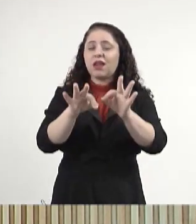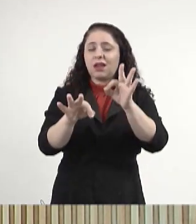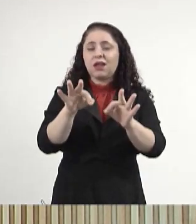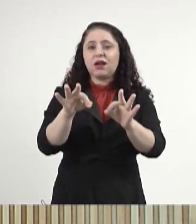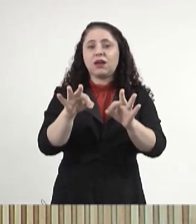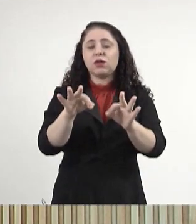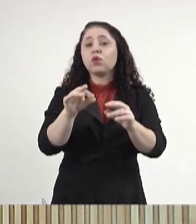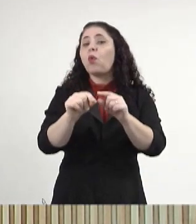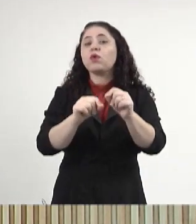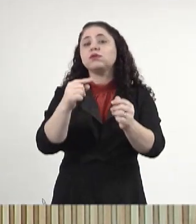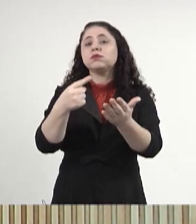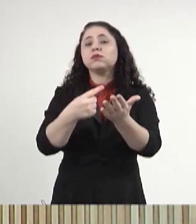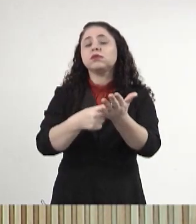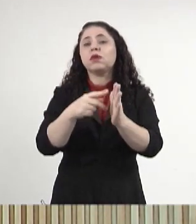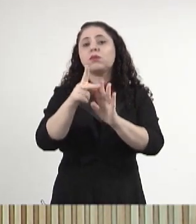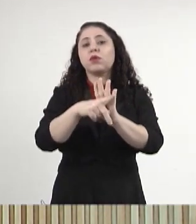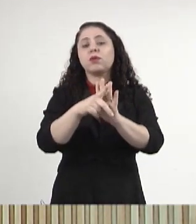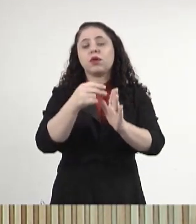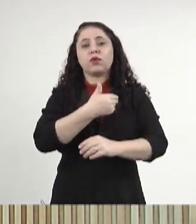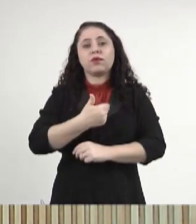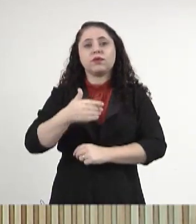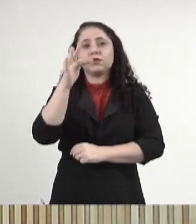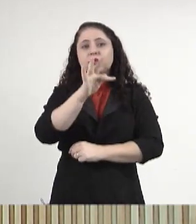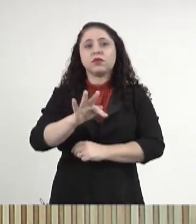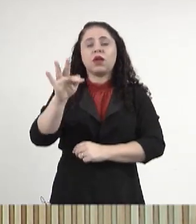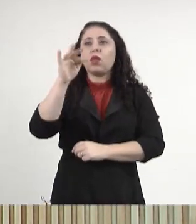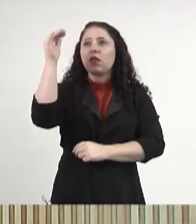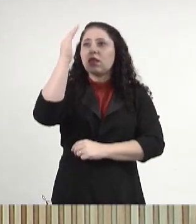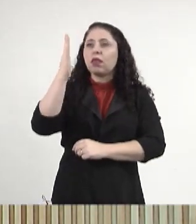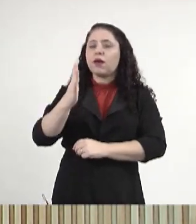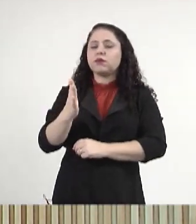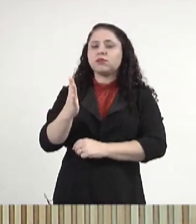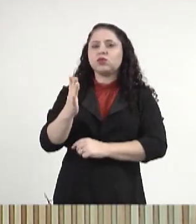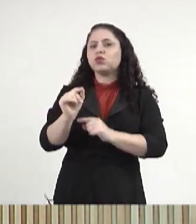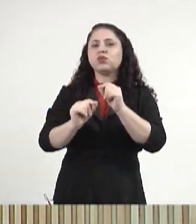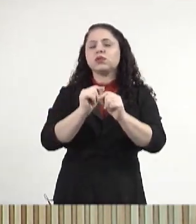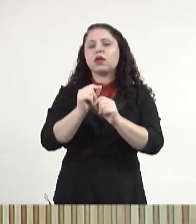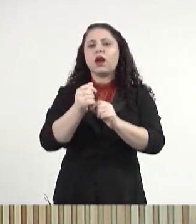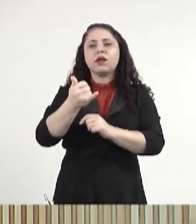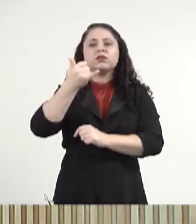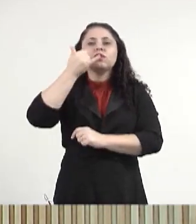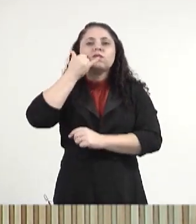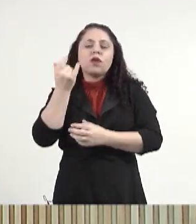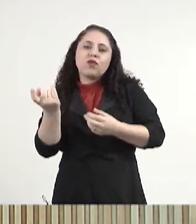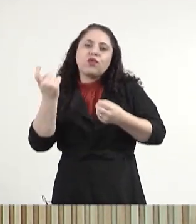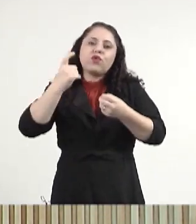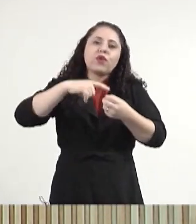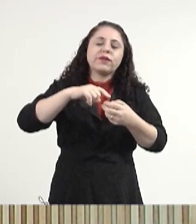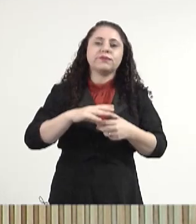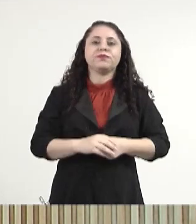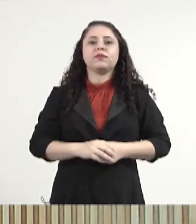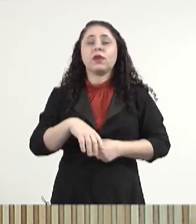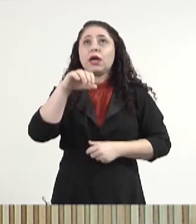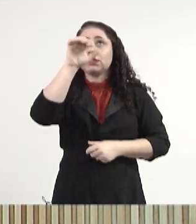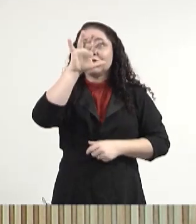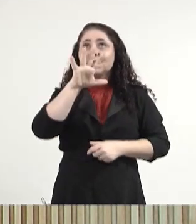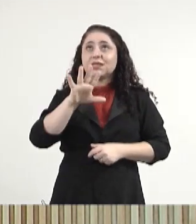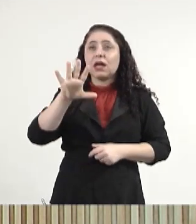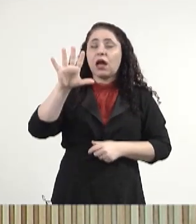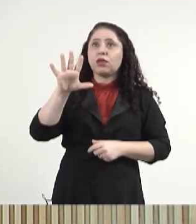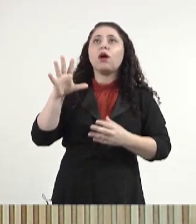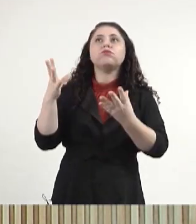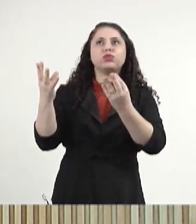faça adesão a um programa do governo federal, que é um programa nacional de recuperação de celulares. Vários estados já